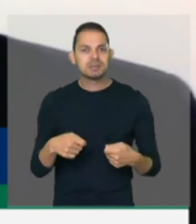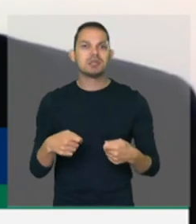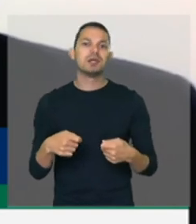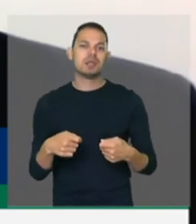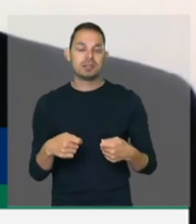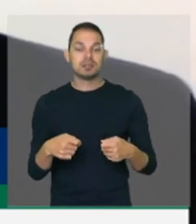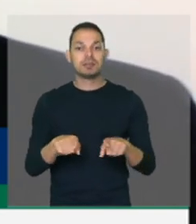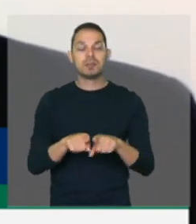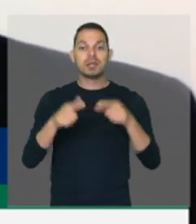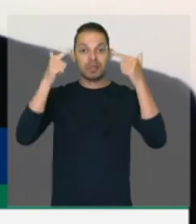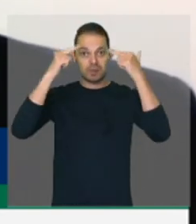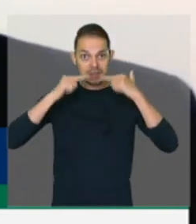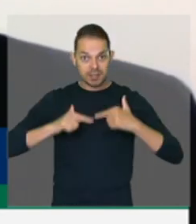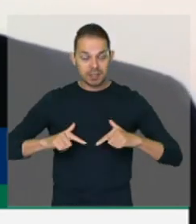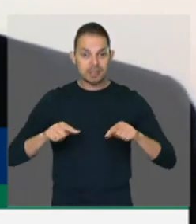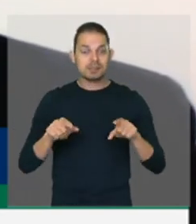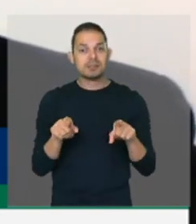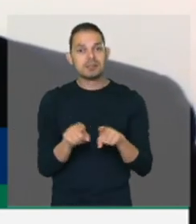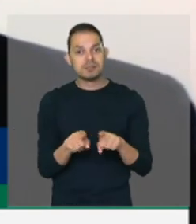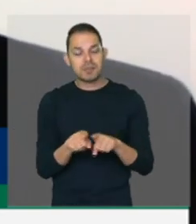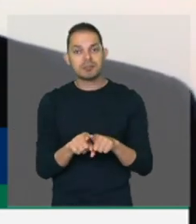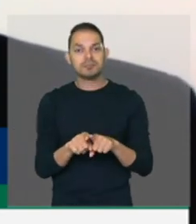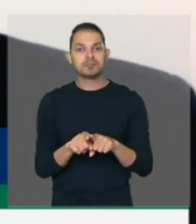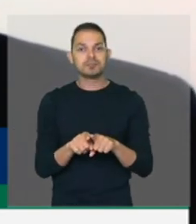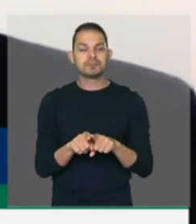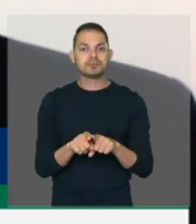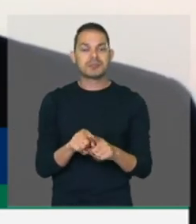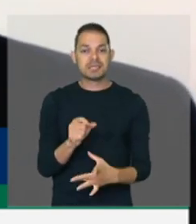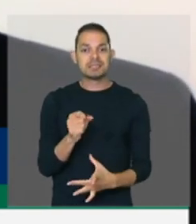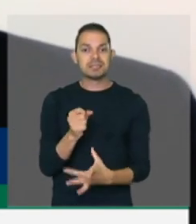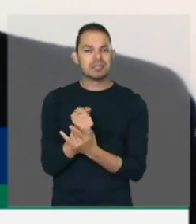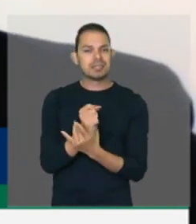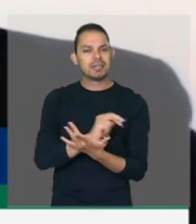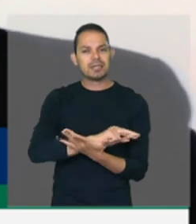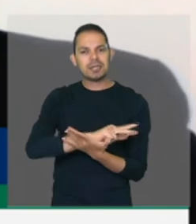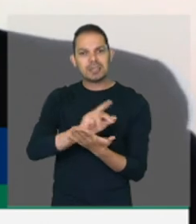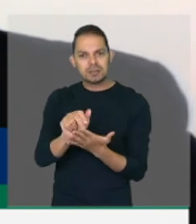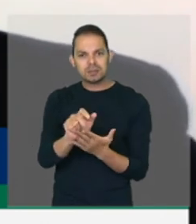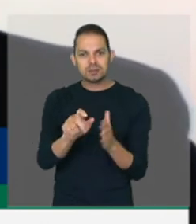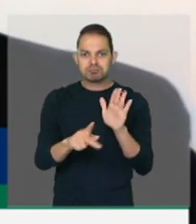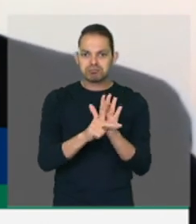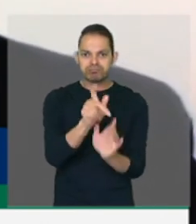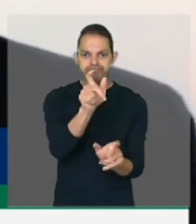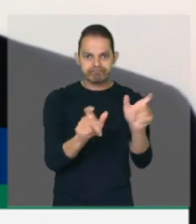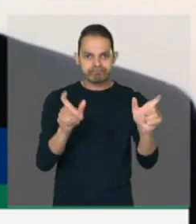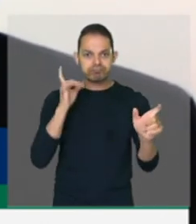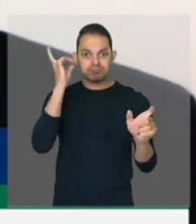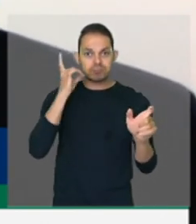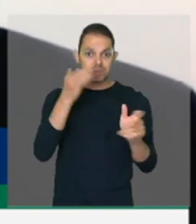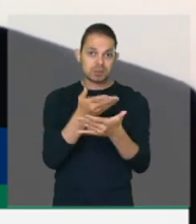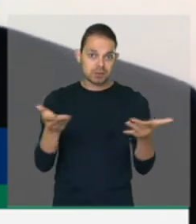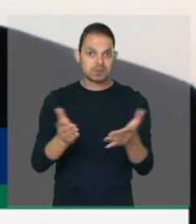própria imunidade e das próprias garantias dos senhores parlamentares.